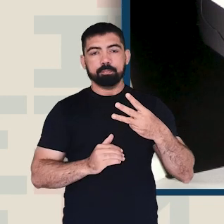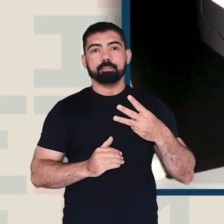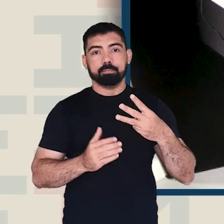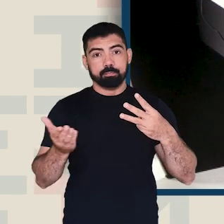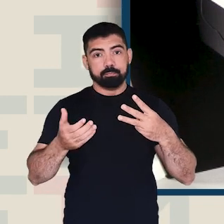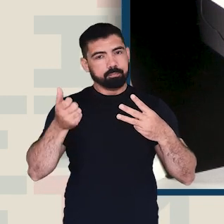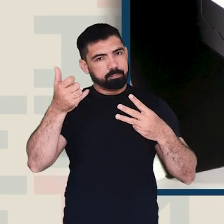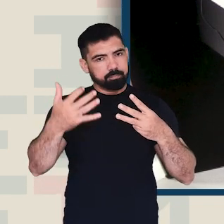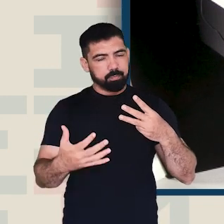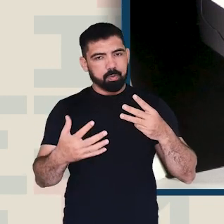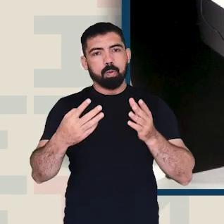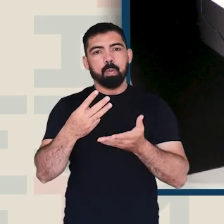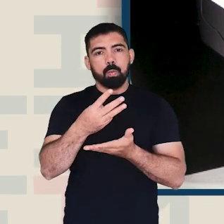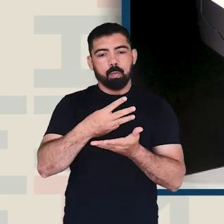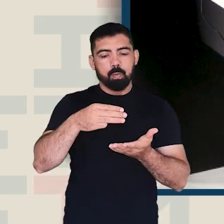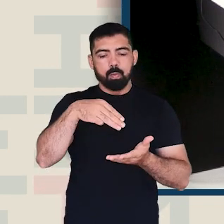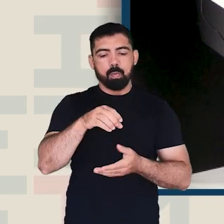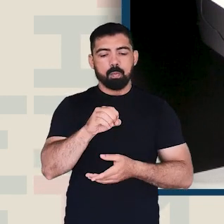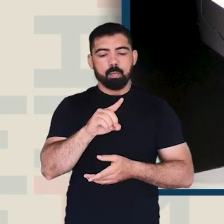a gente começa o nosso módulo.